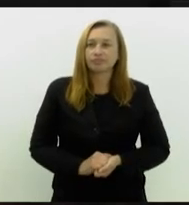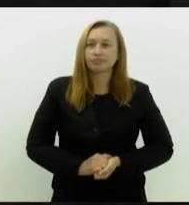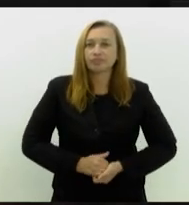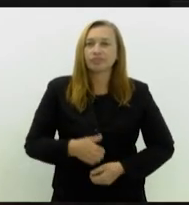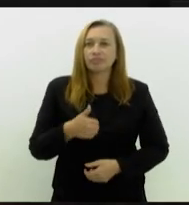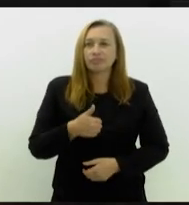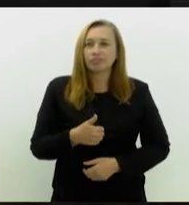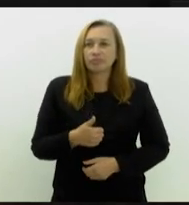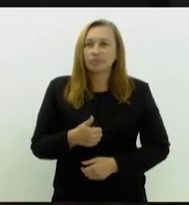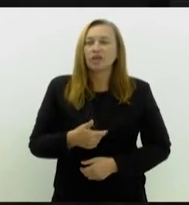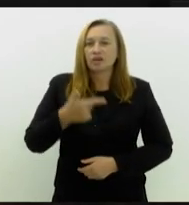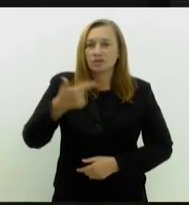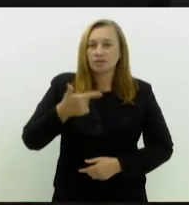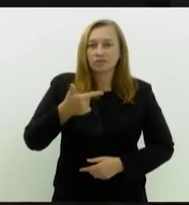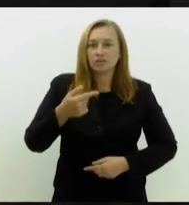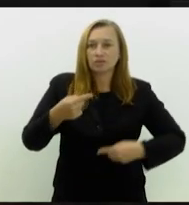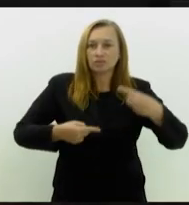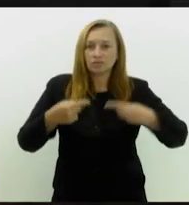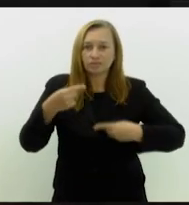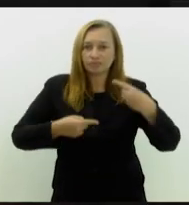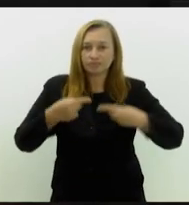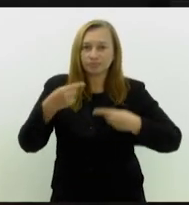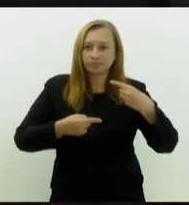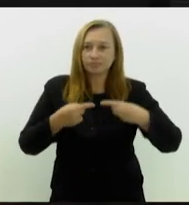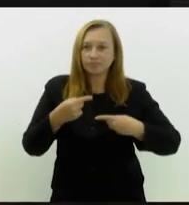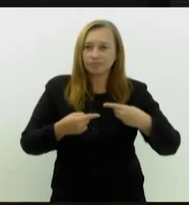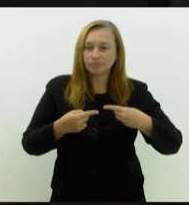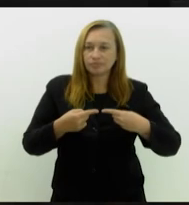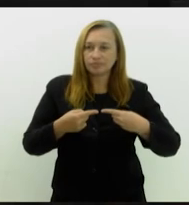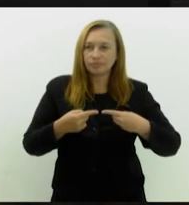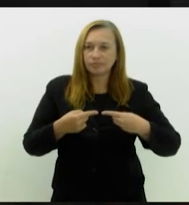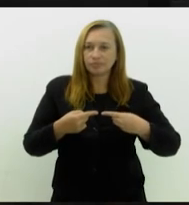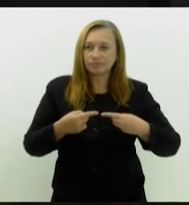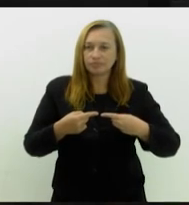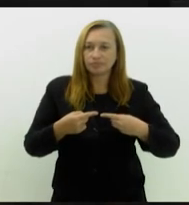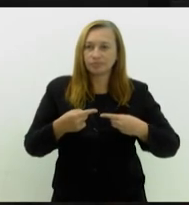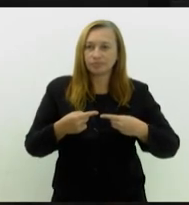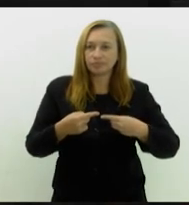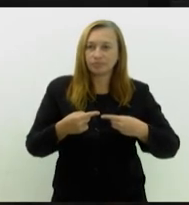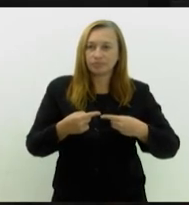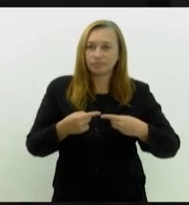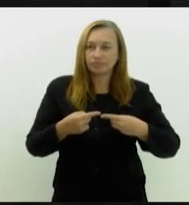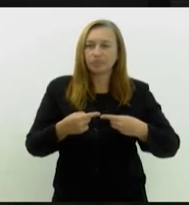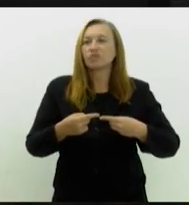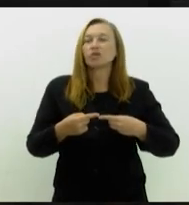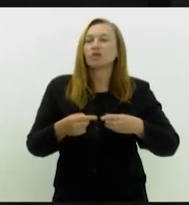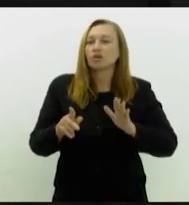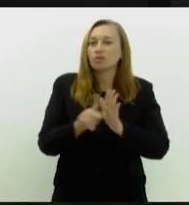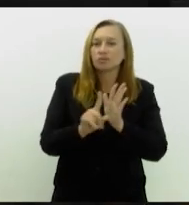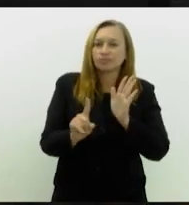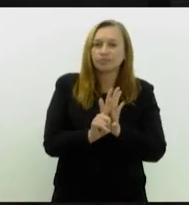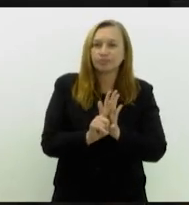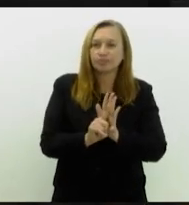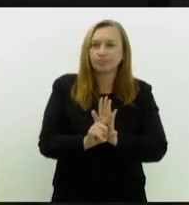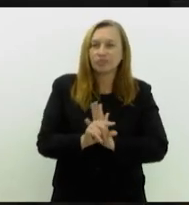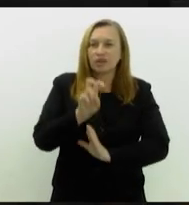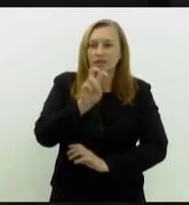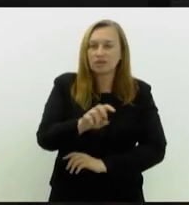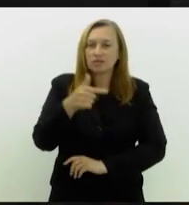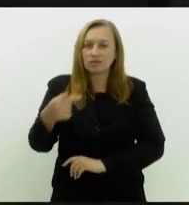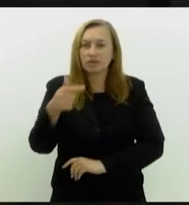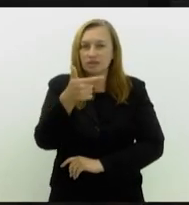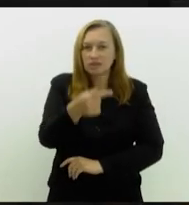ordinária em segunda discussão redação do vencido sim emendada projeto de lei número